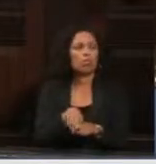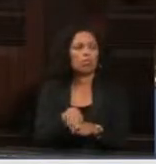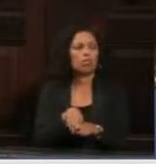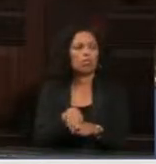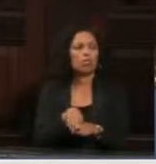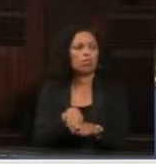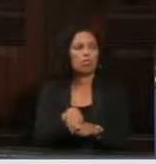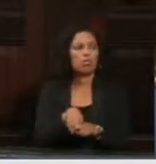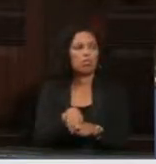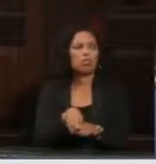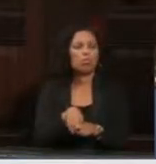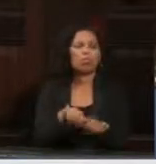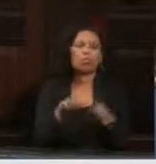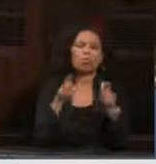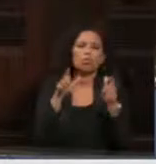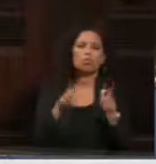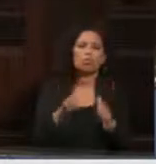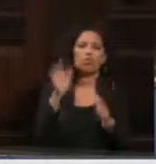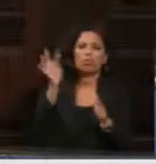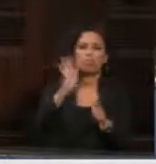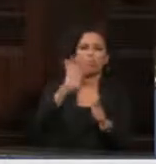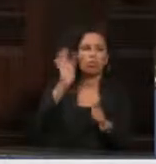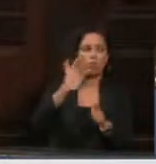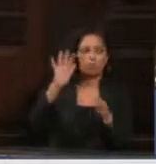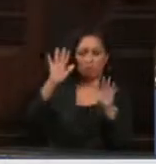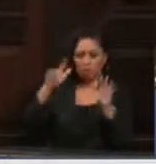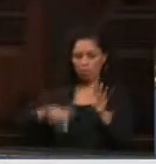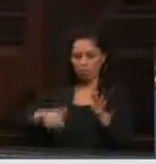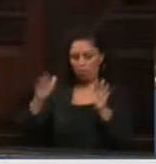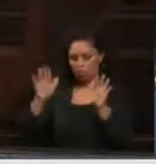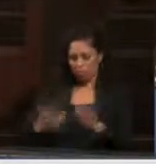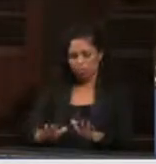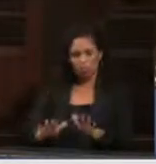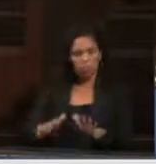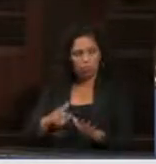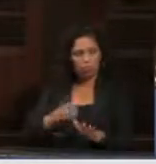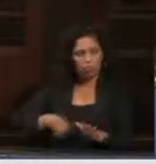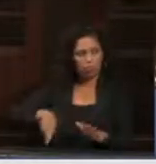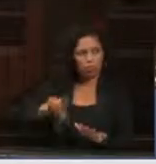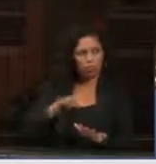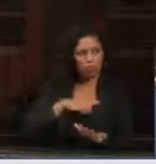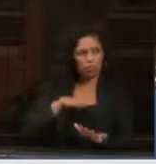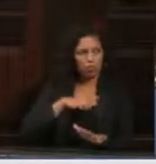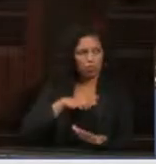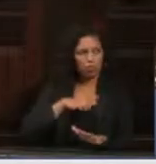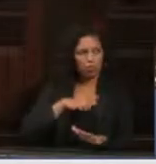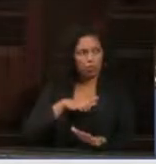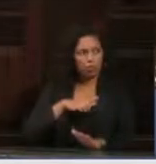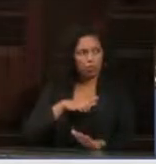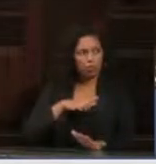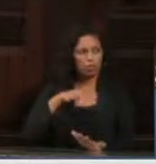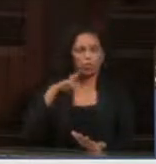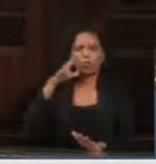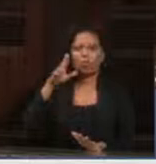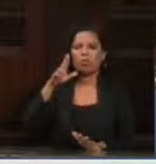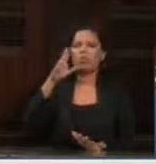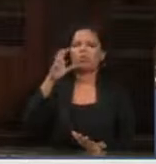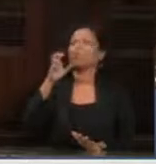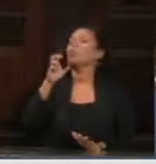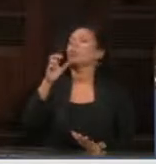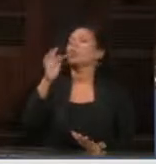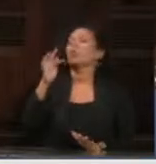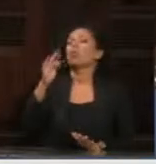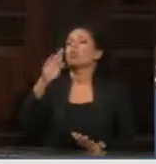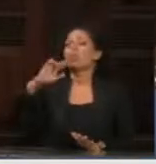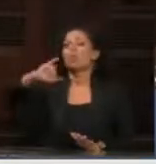temos também a rede federal instalada no rio de janeiro aqui no rio de janeiro nós temos a universidade federal do rio de janeiro a